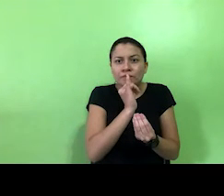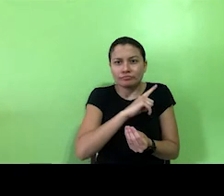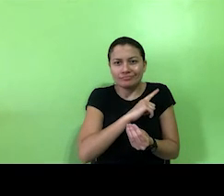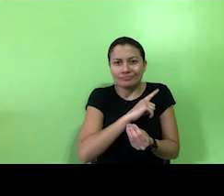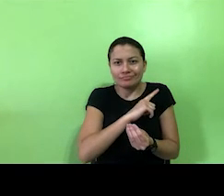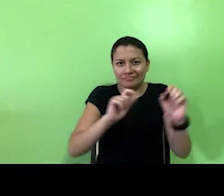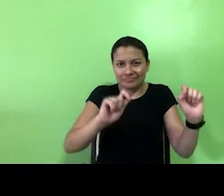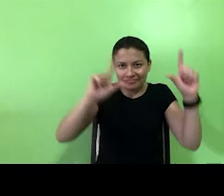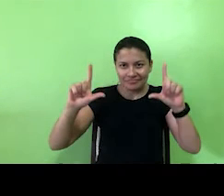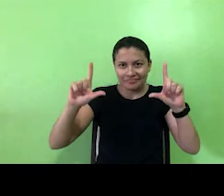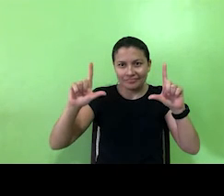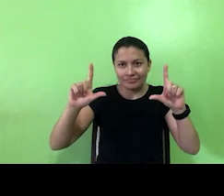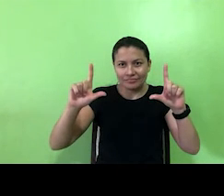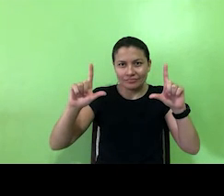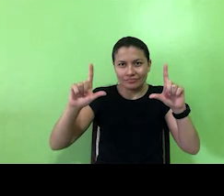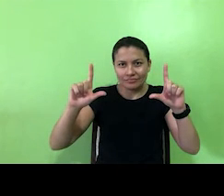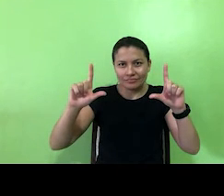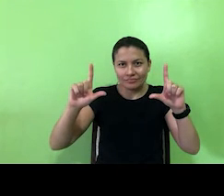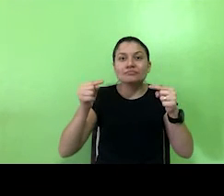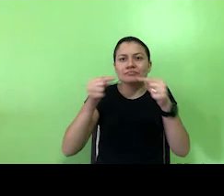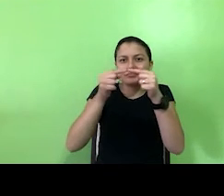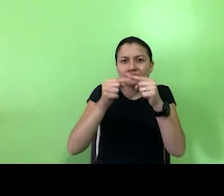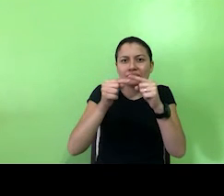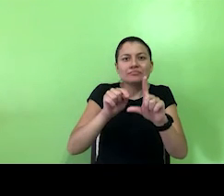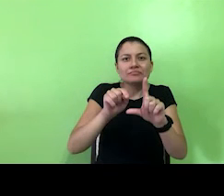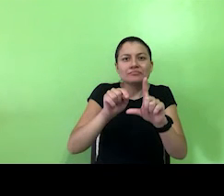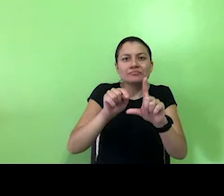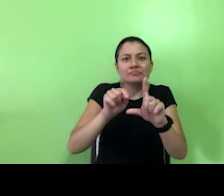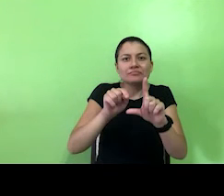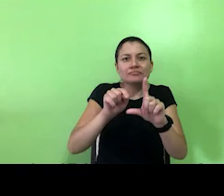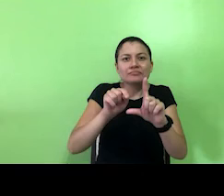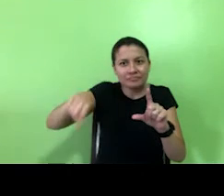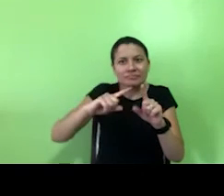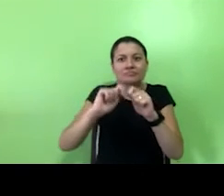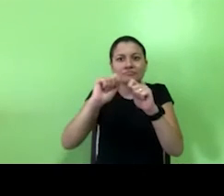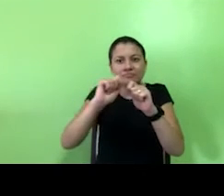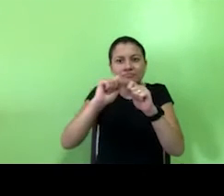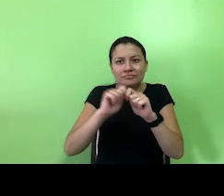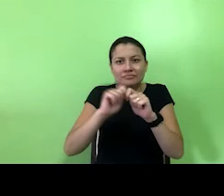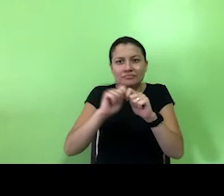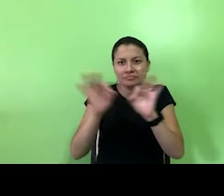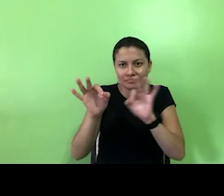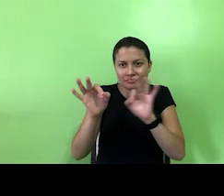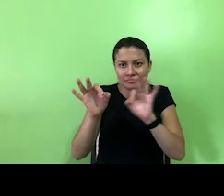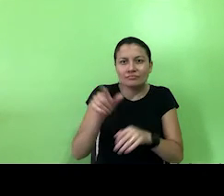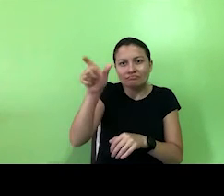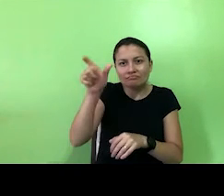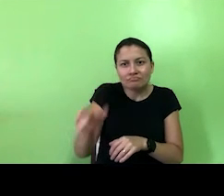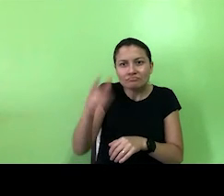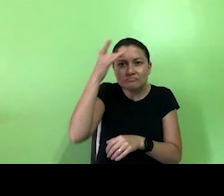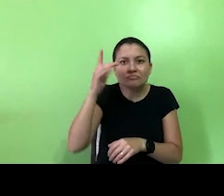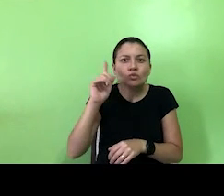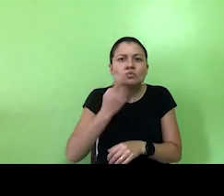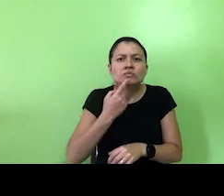screen da nossa plataforma, da gente fazendo a validação com os usuários surdos.